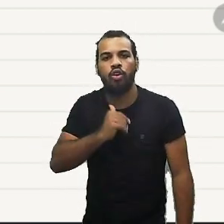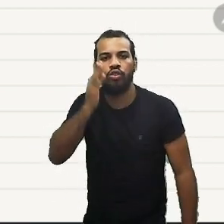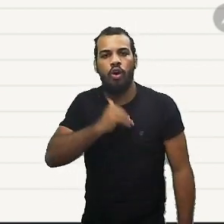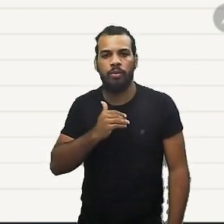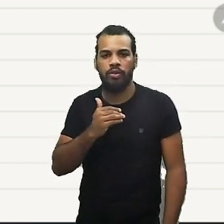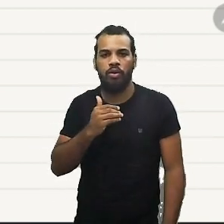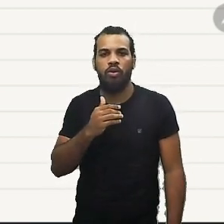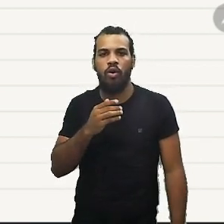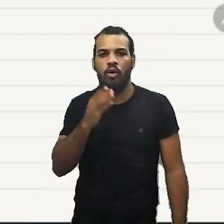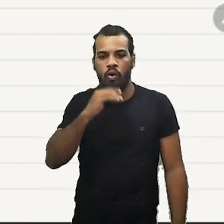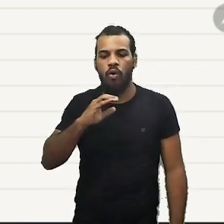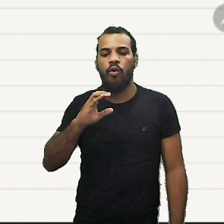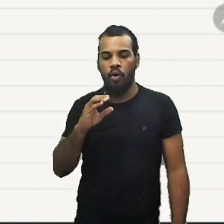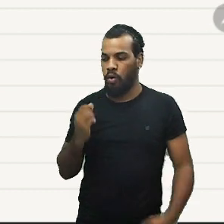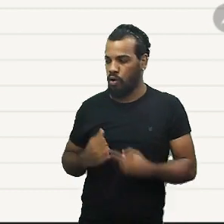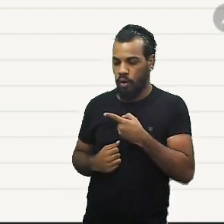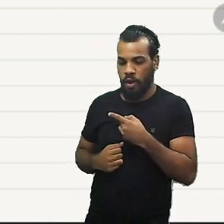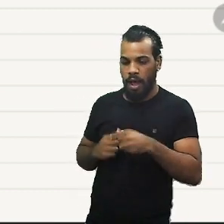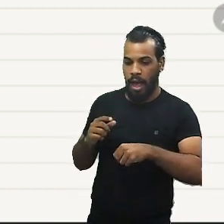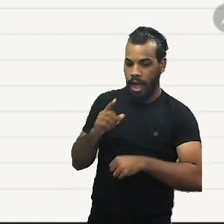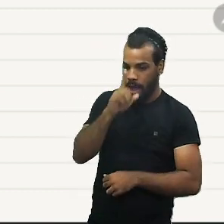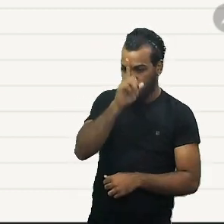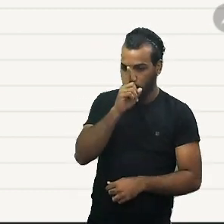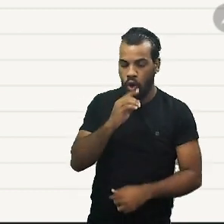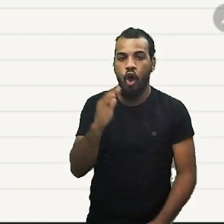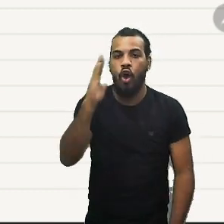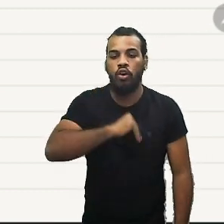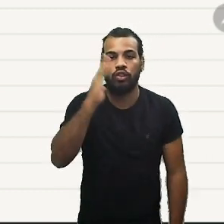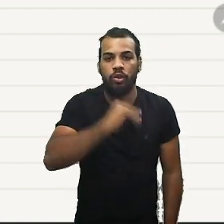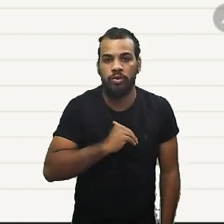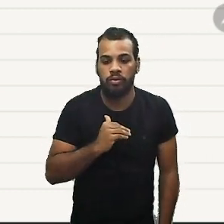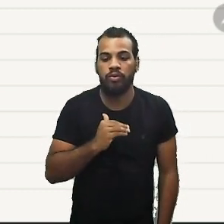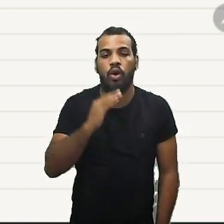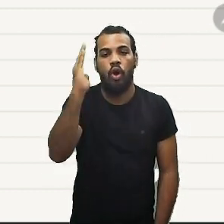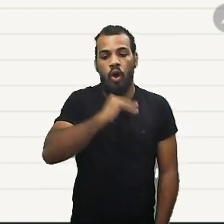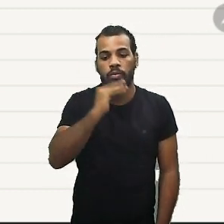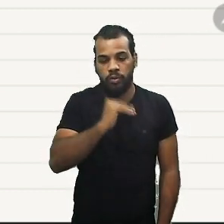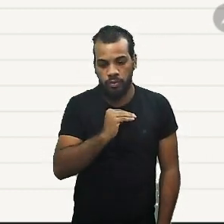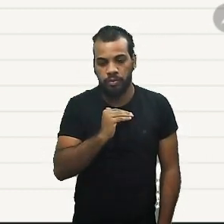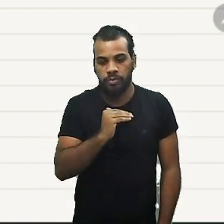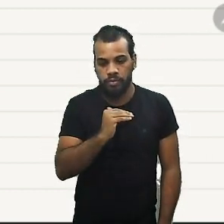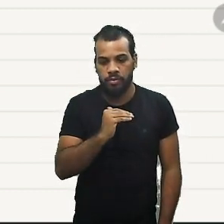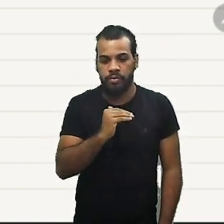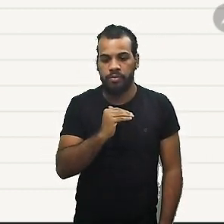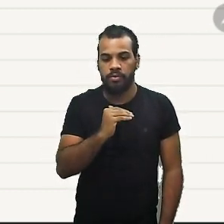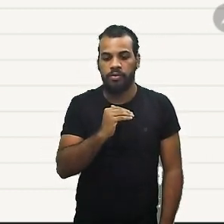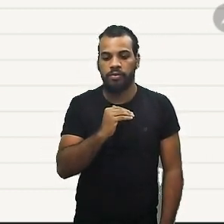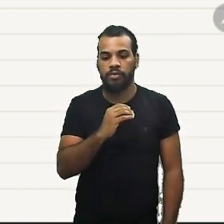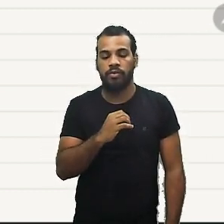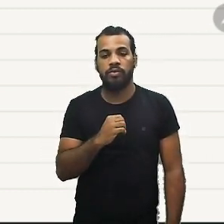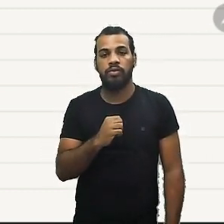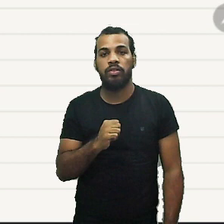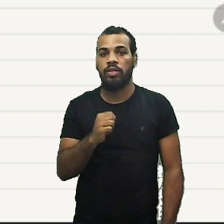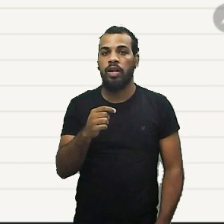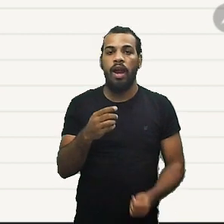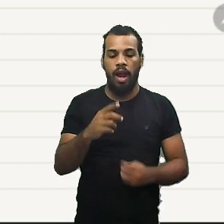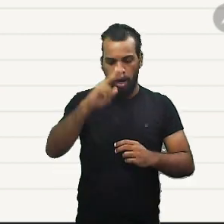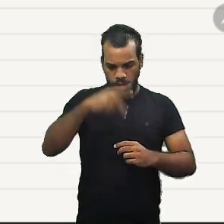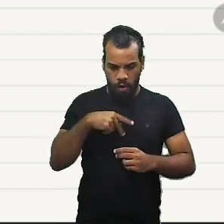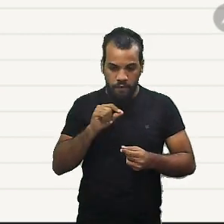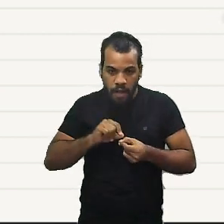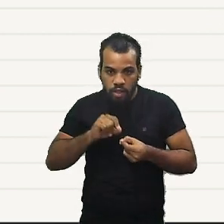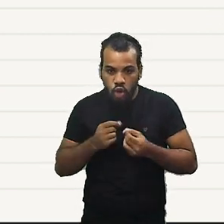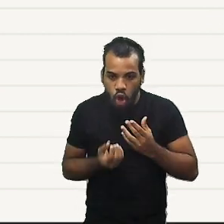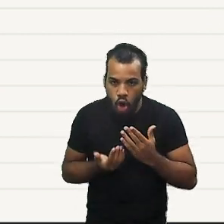O heterótrofo é um cara consumidor. Ele vai trabalhar exatamente, ele não consegue produzir a sua